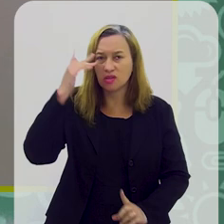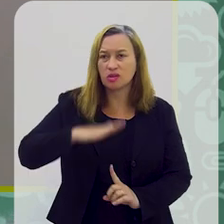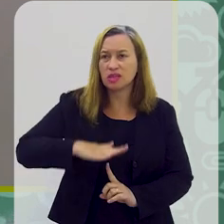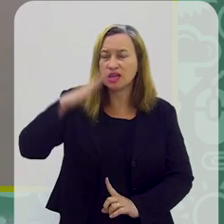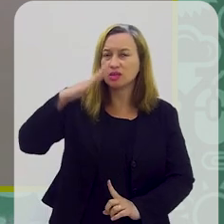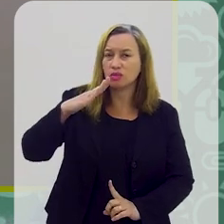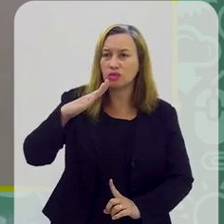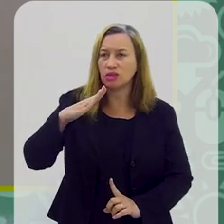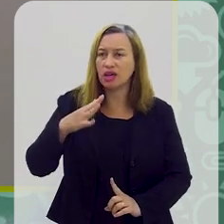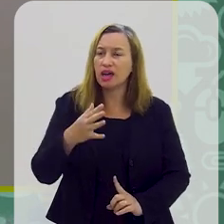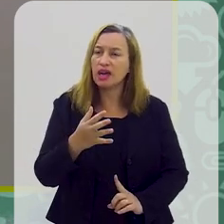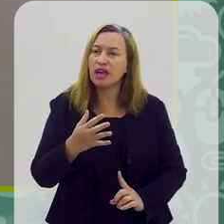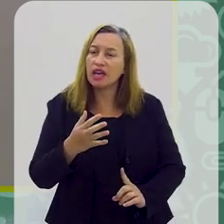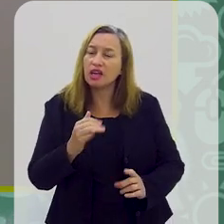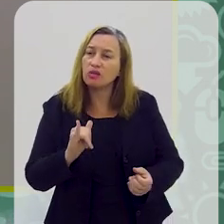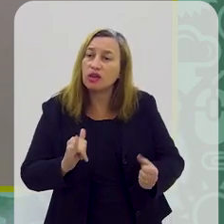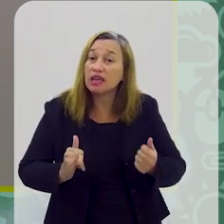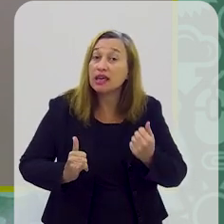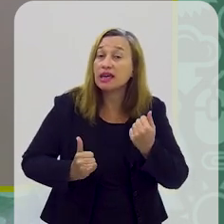aliciá-las